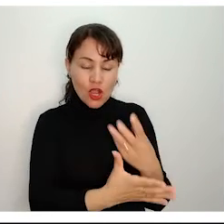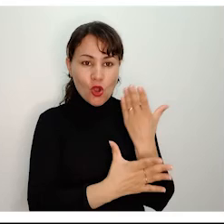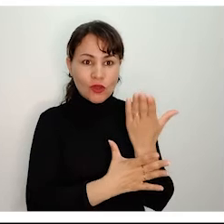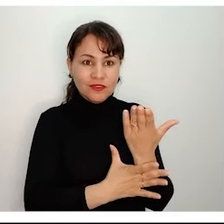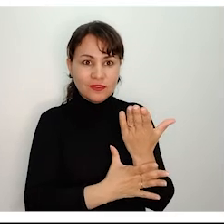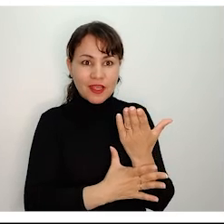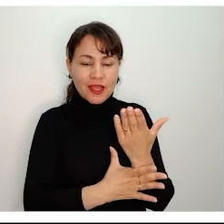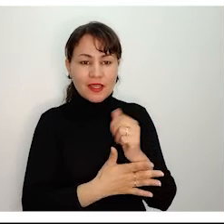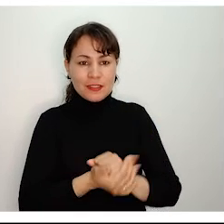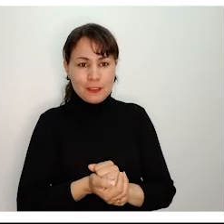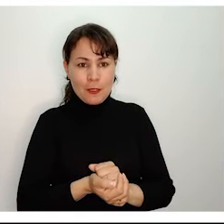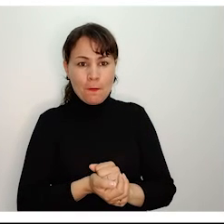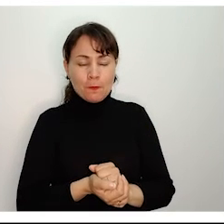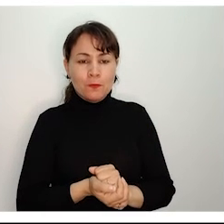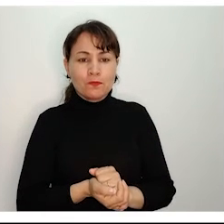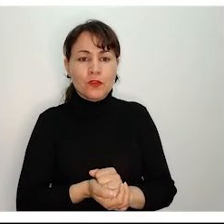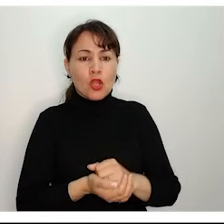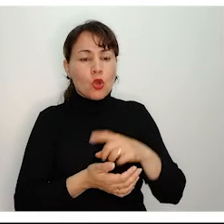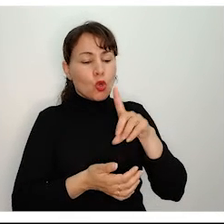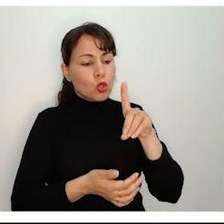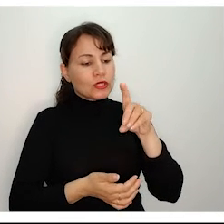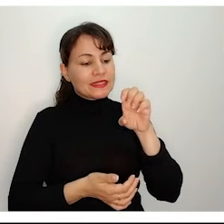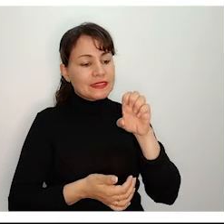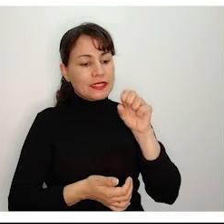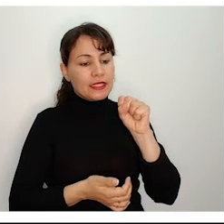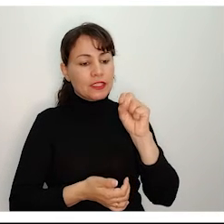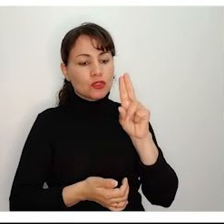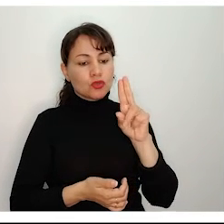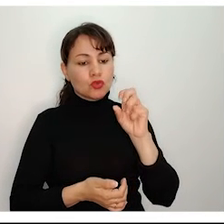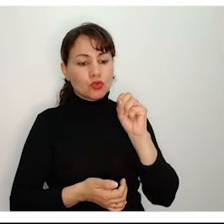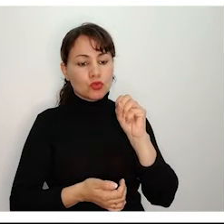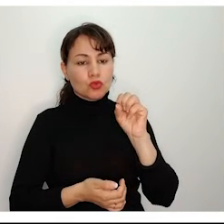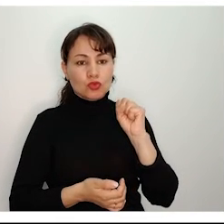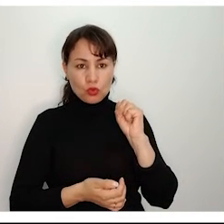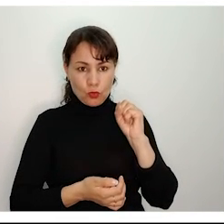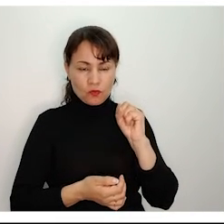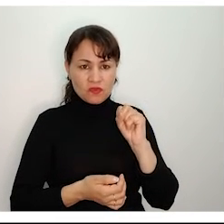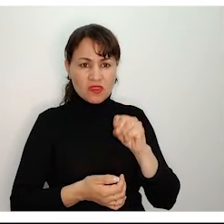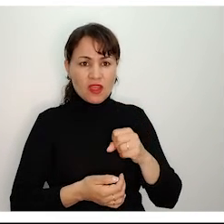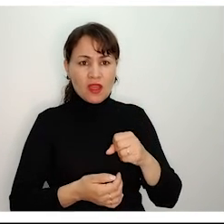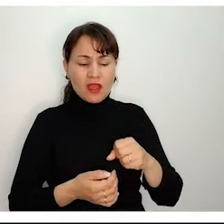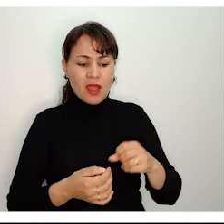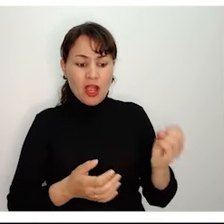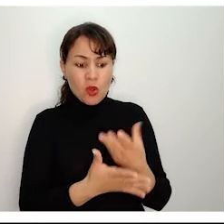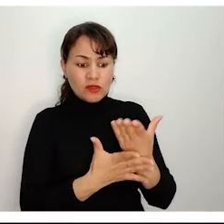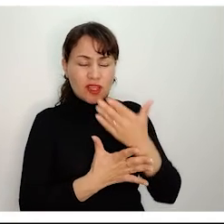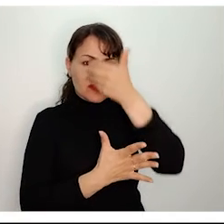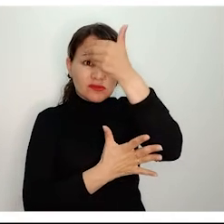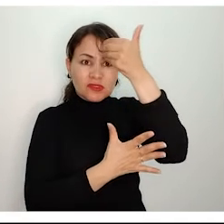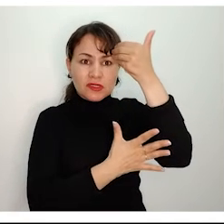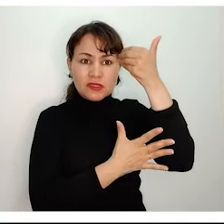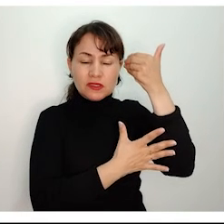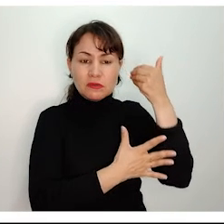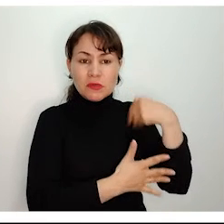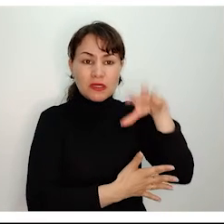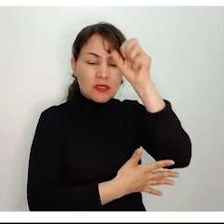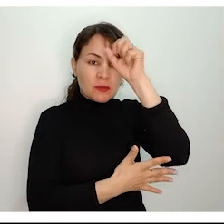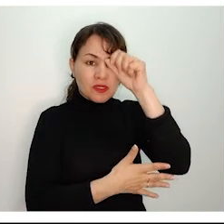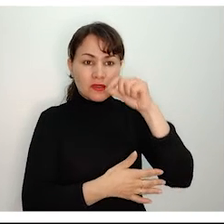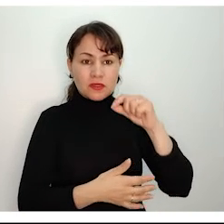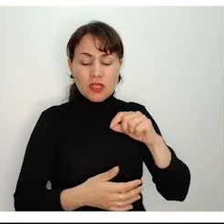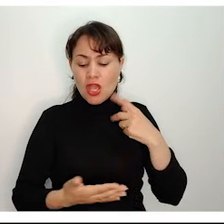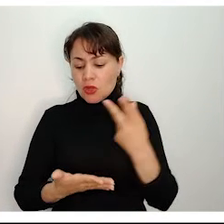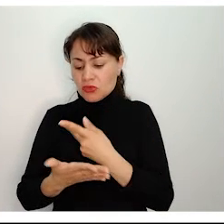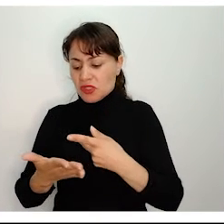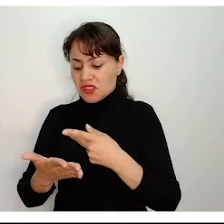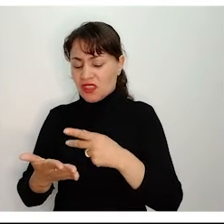contrário acontece, o desuso. O desuso leva ao esquecimento da aprendizagem. O desuso